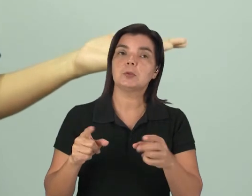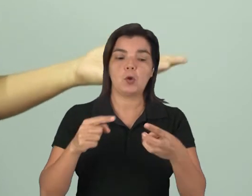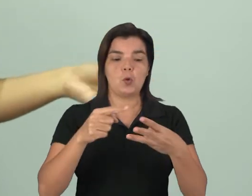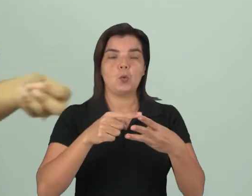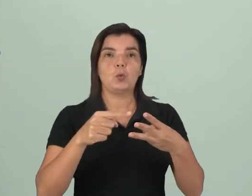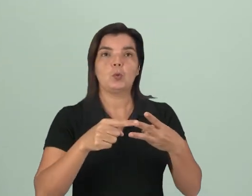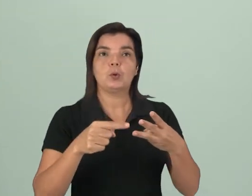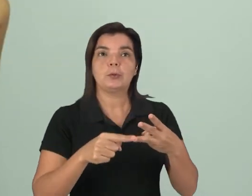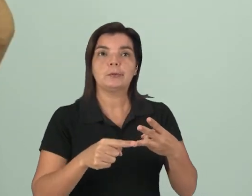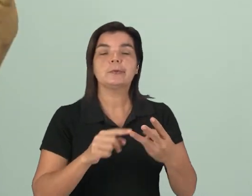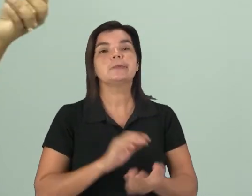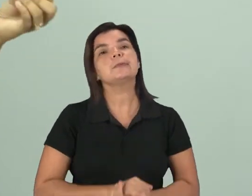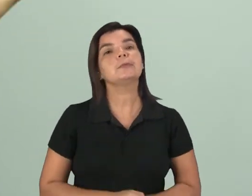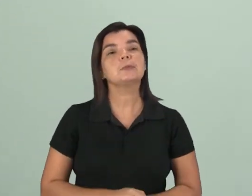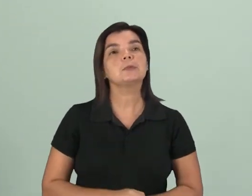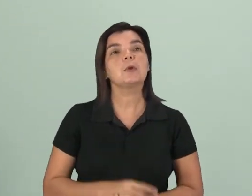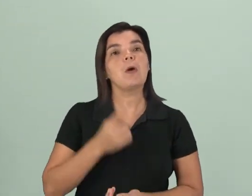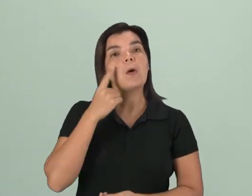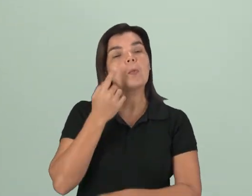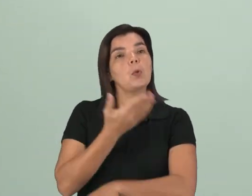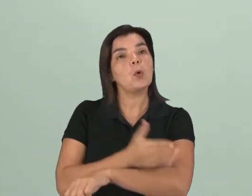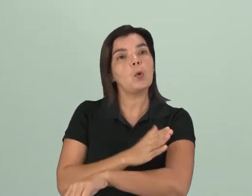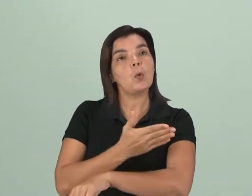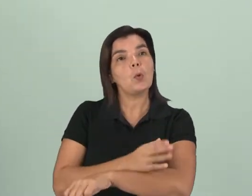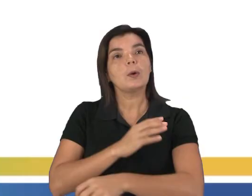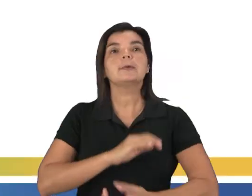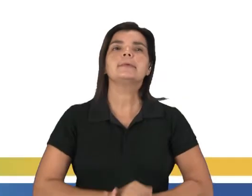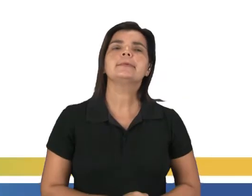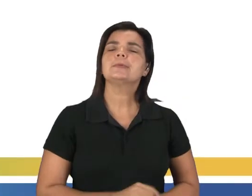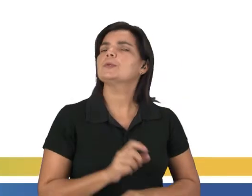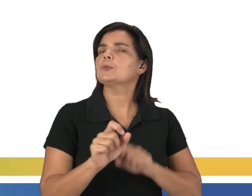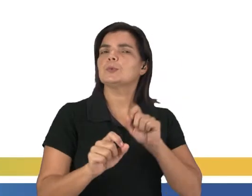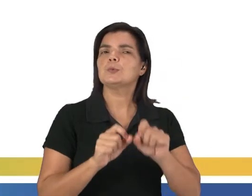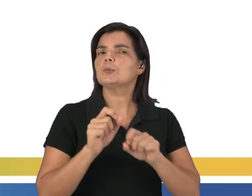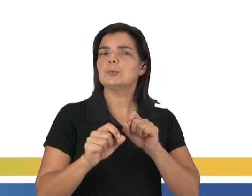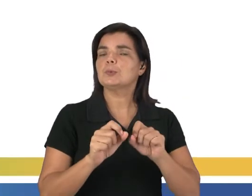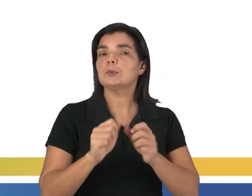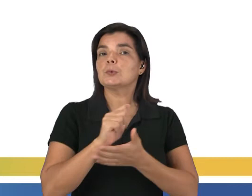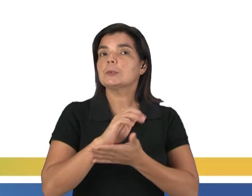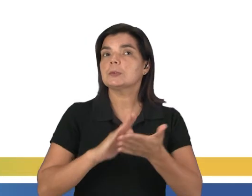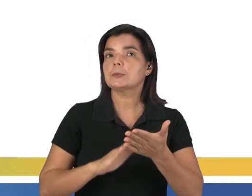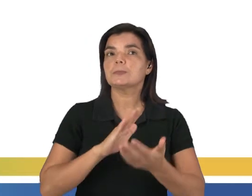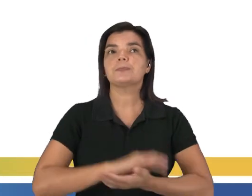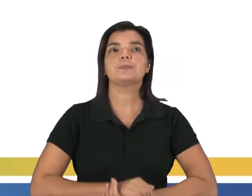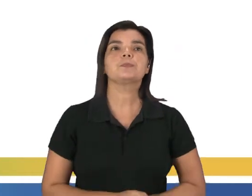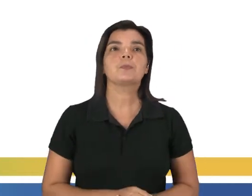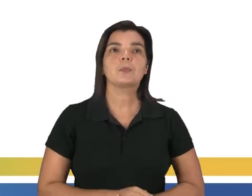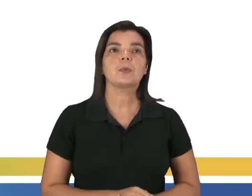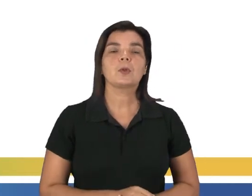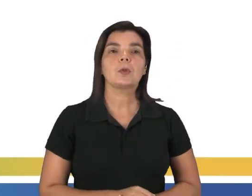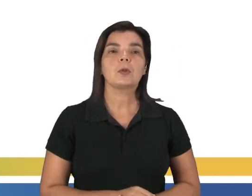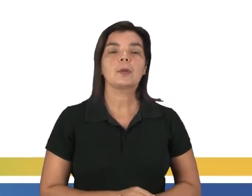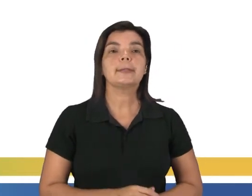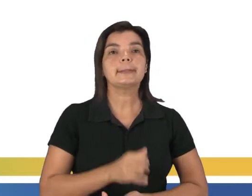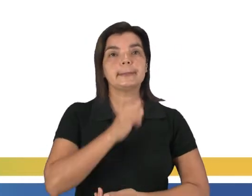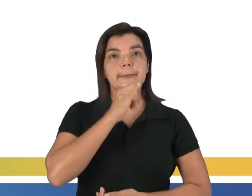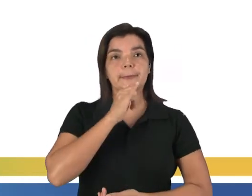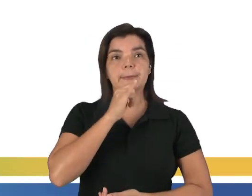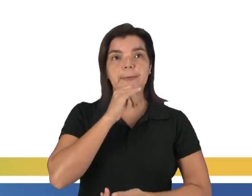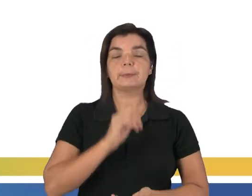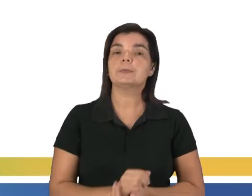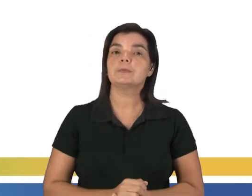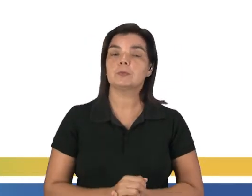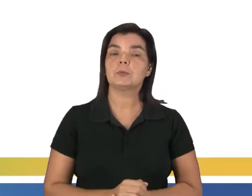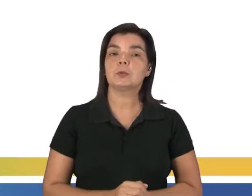os três. E a gente vai exercitar um pouco, né? O que é o nosso exercitando? Nós temos aí